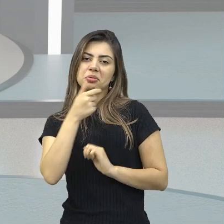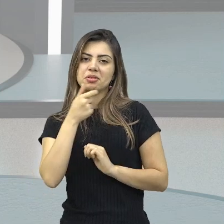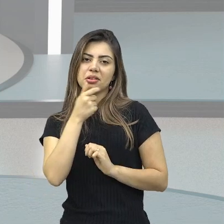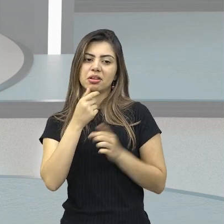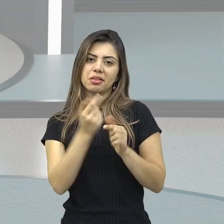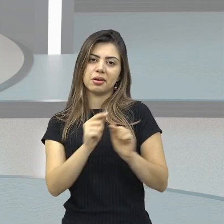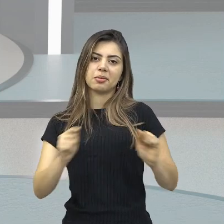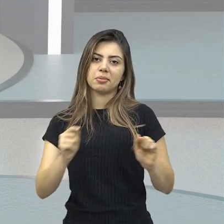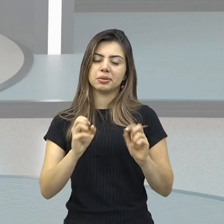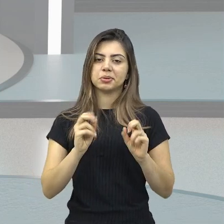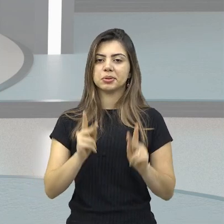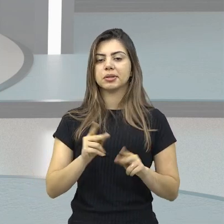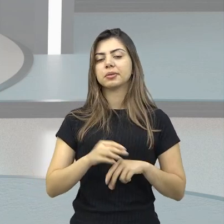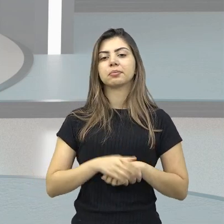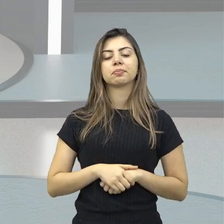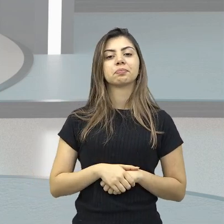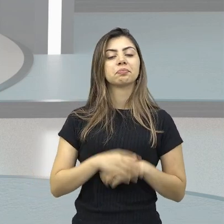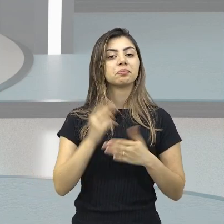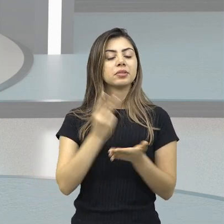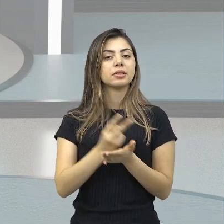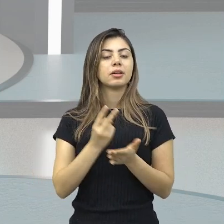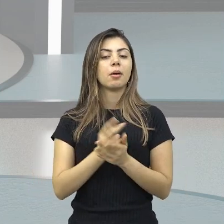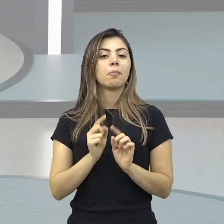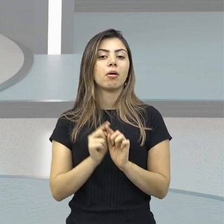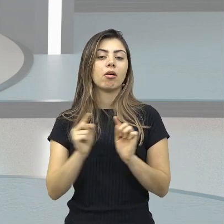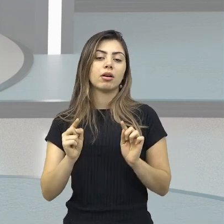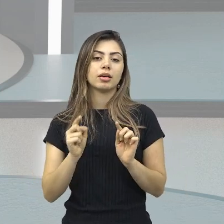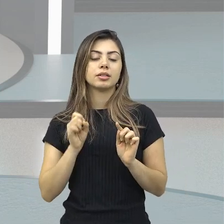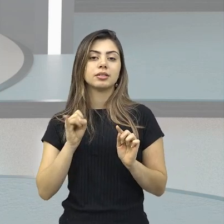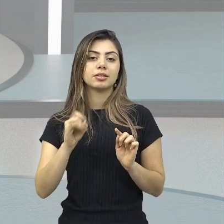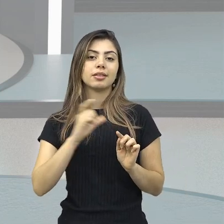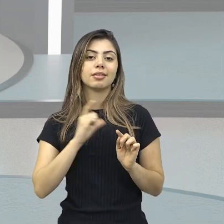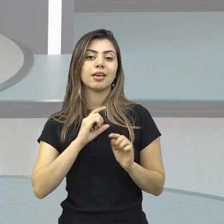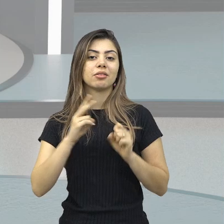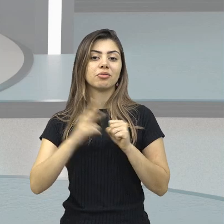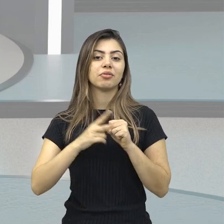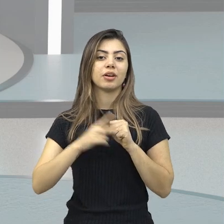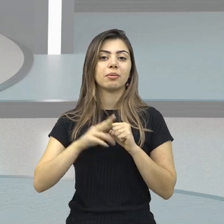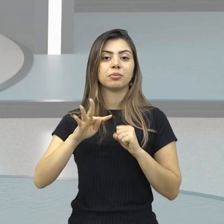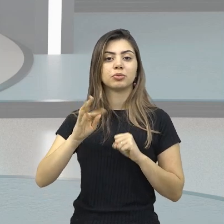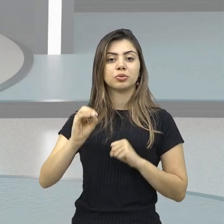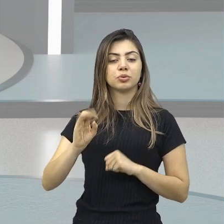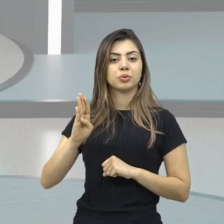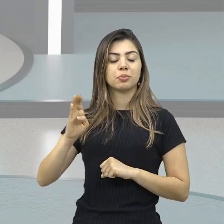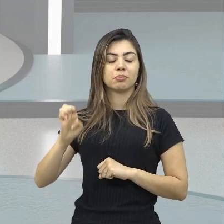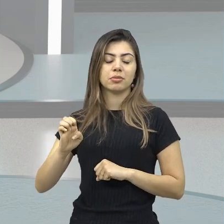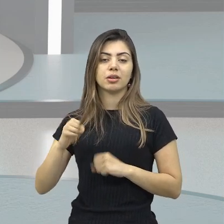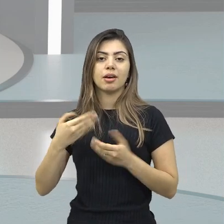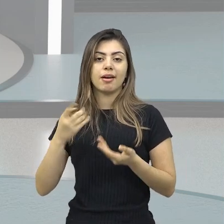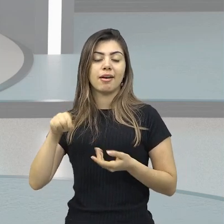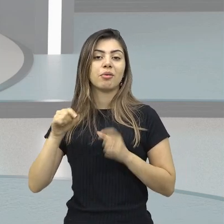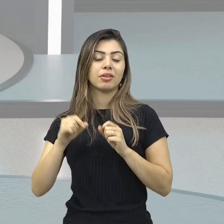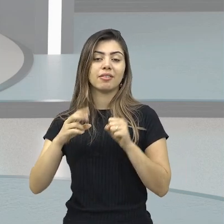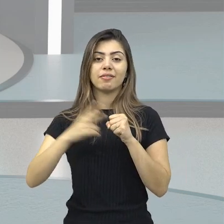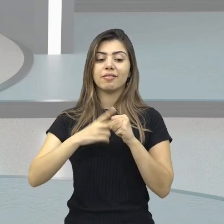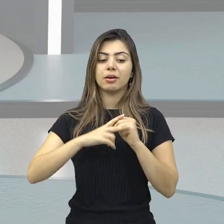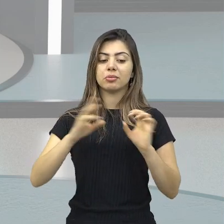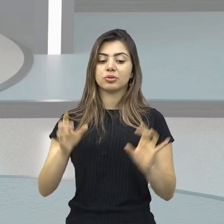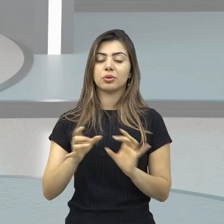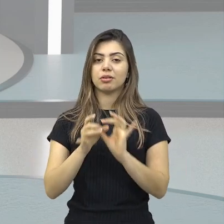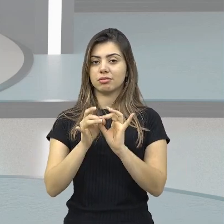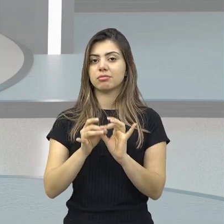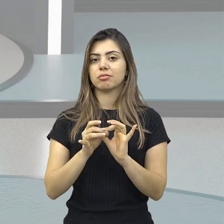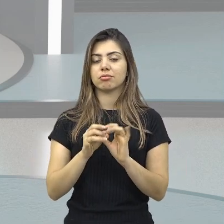Sempre acontece isso, exceto quando eu tenho um verbo to be. Quando eu tenho o verbo to be, ele é um verbo de ligação. Ele não tem muita função ali, mas ele vai